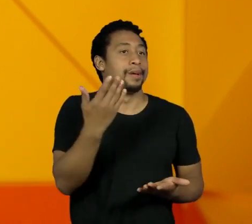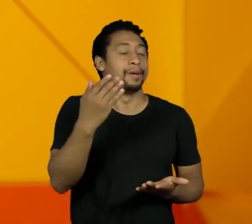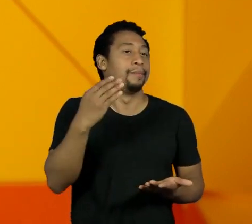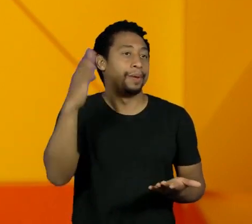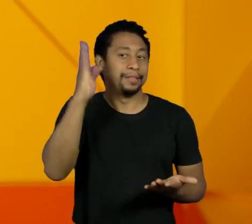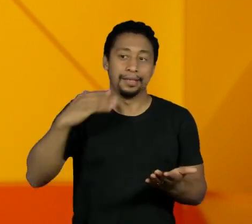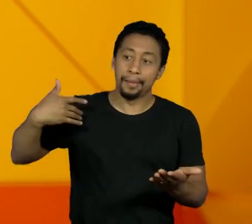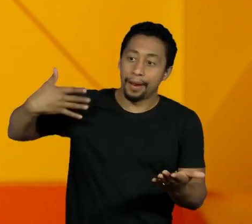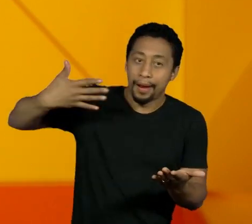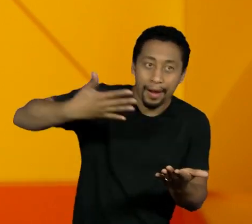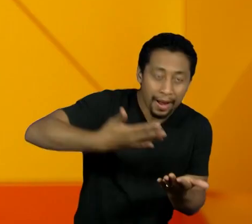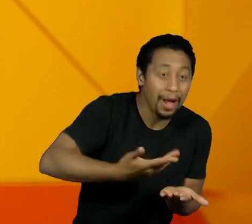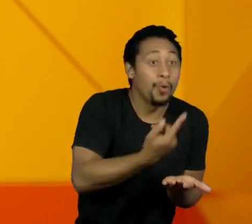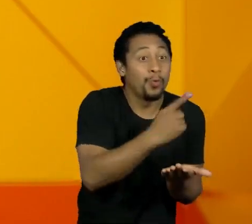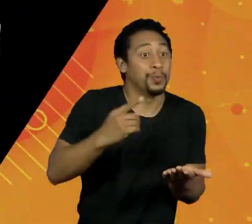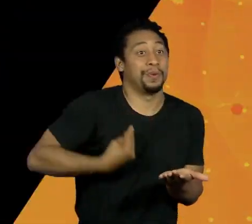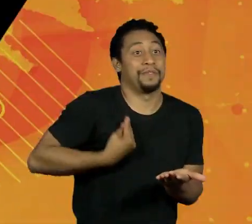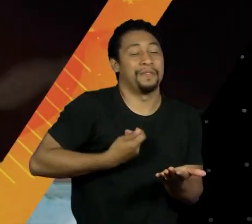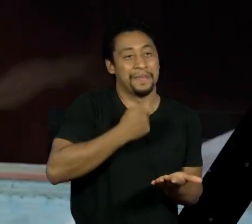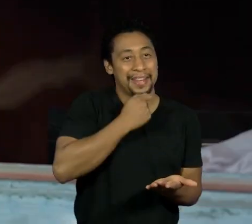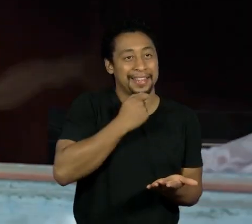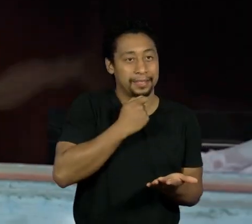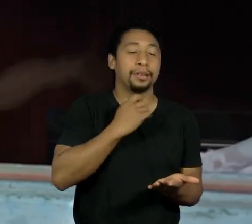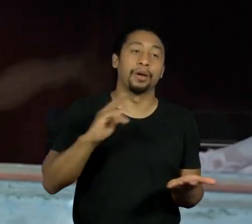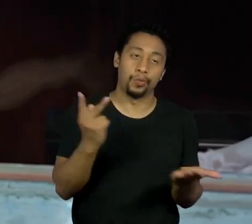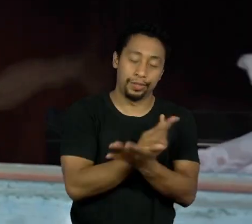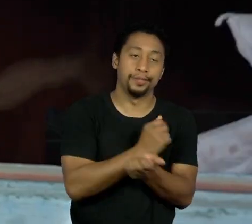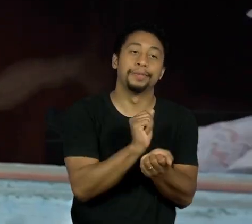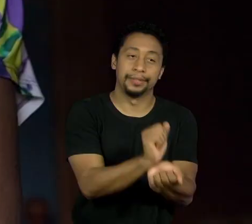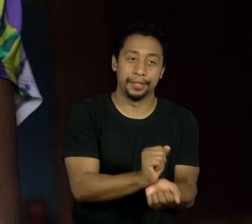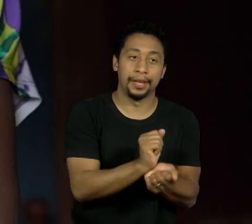um africano que foi escravizado.